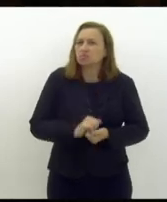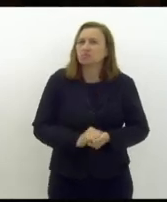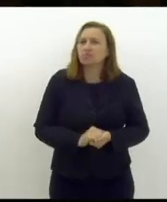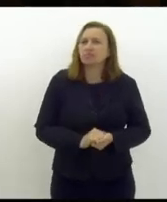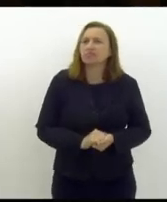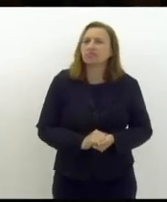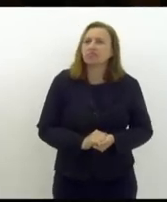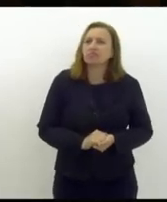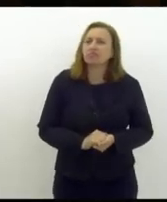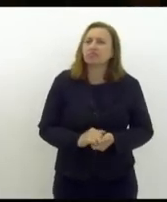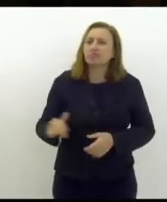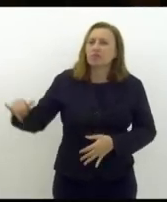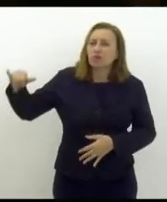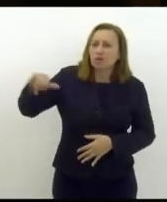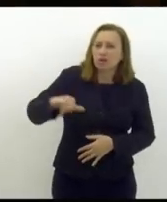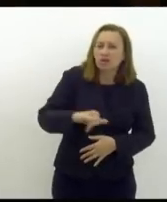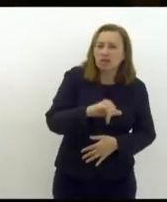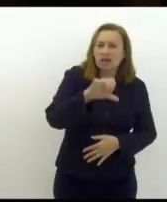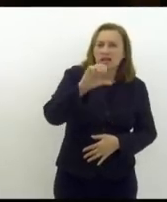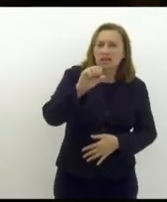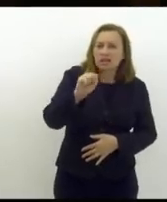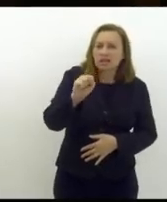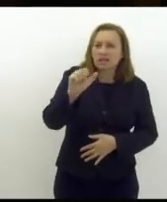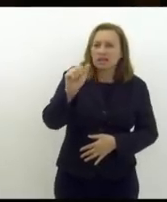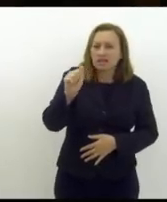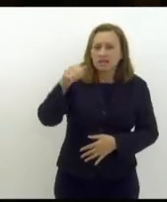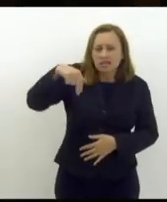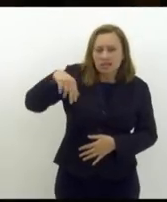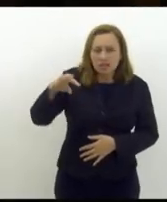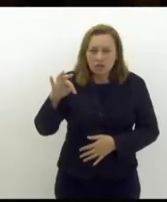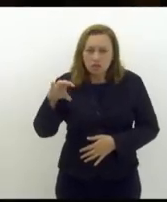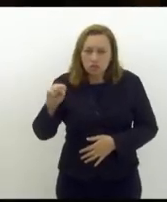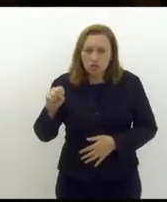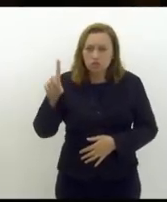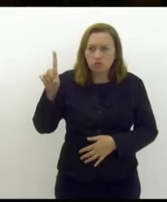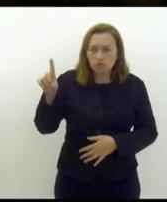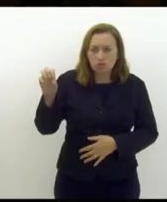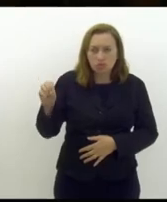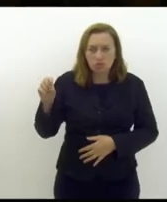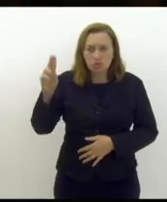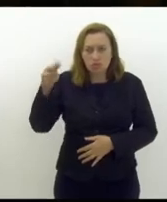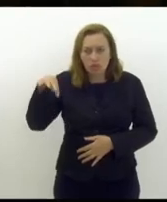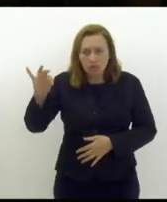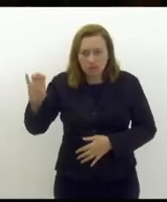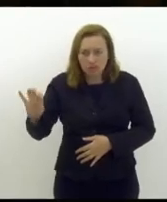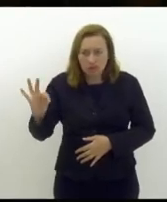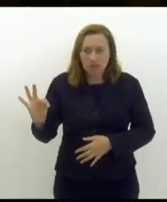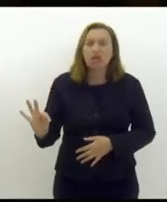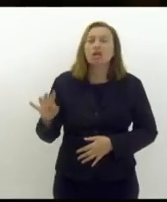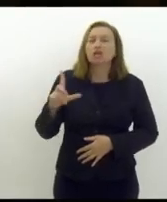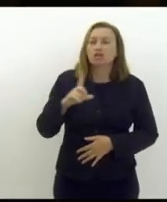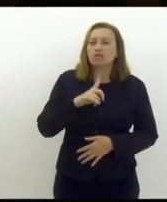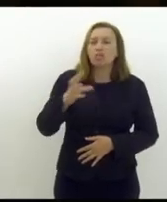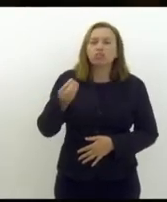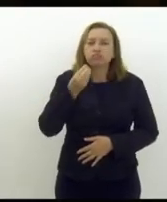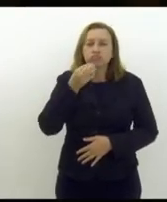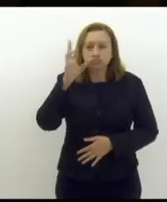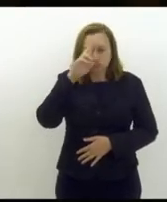do Aeroporto Santos Dumont eu já tive a oportunidade senhor presidente de